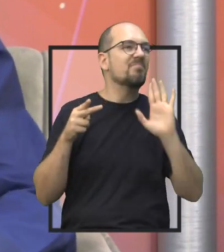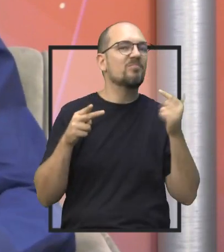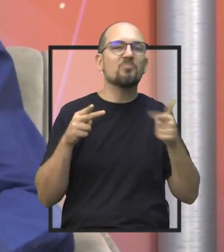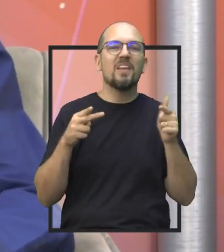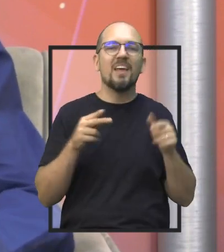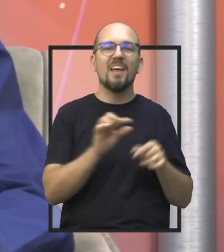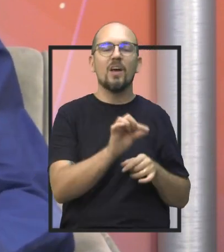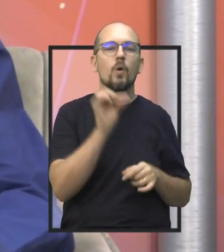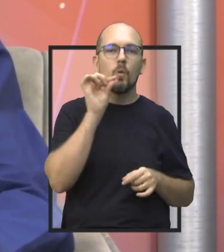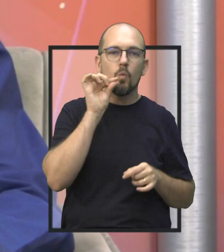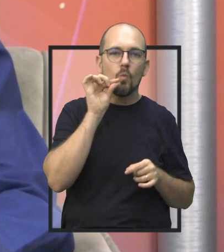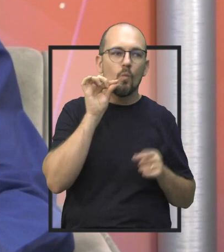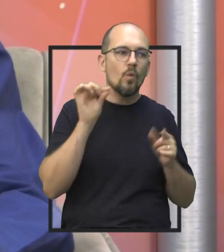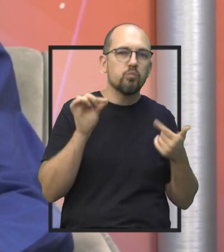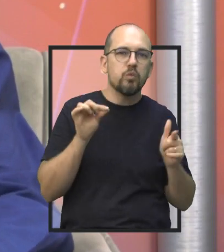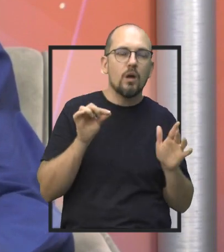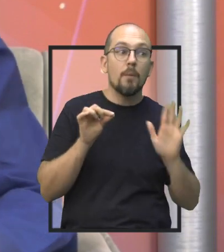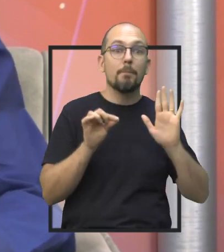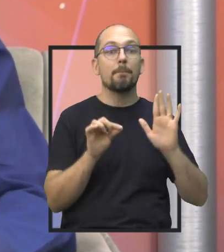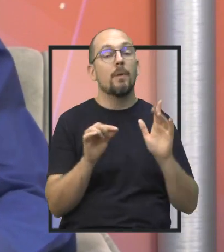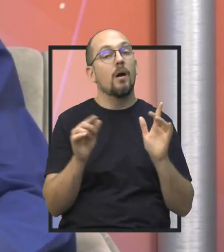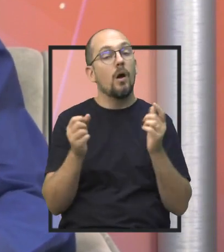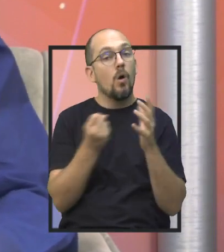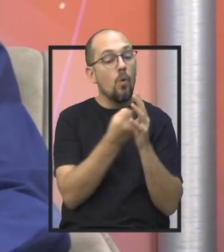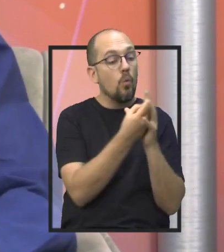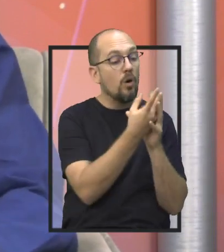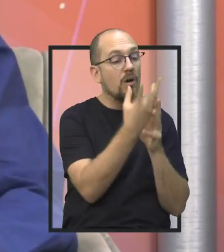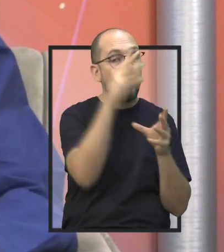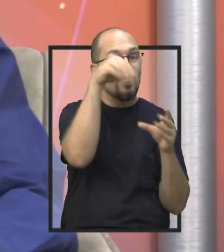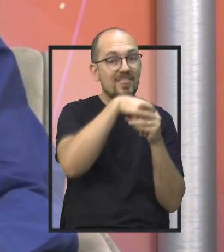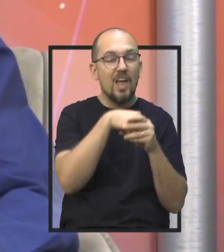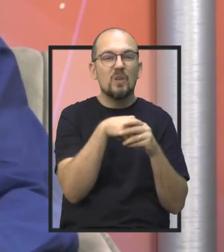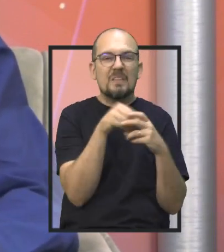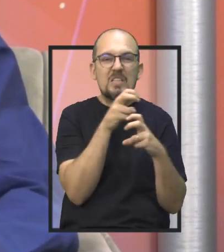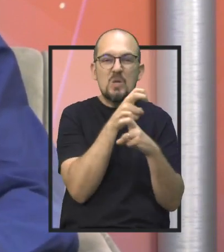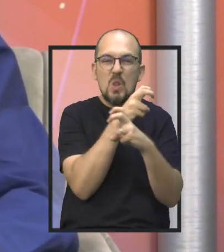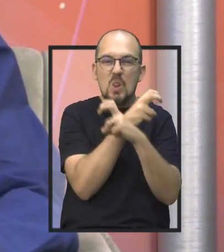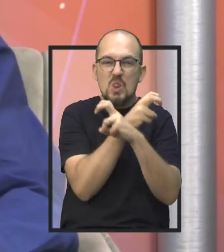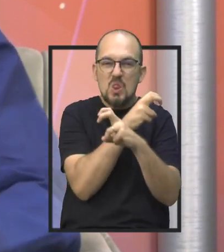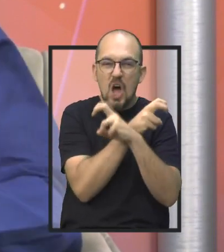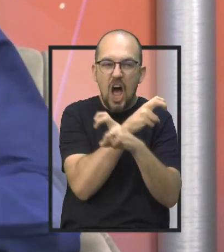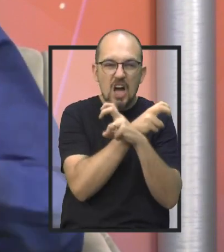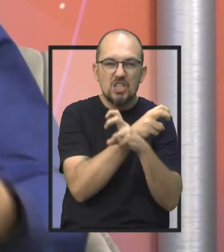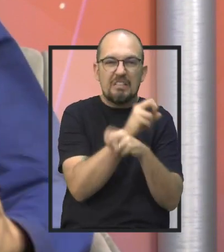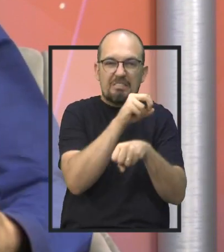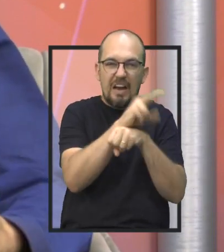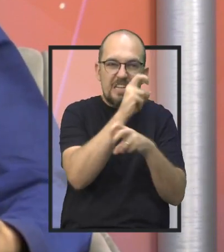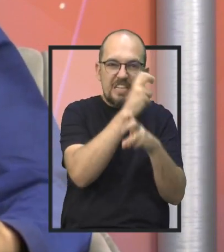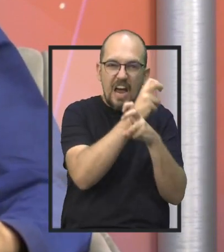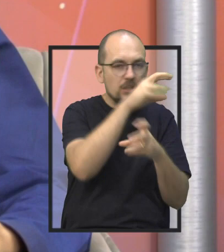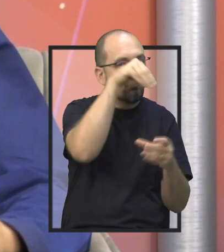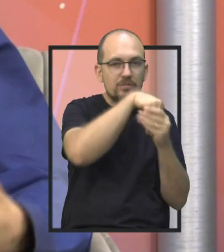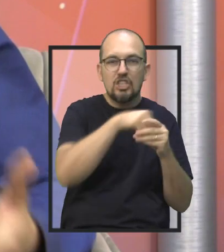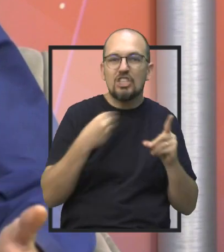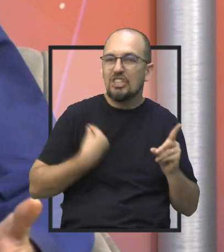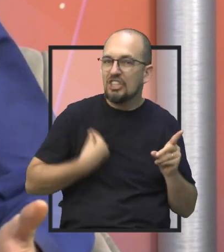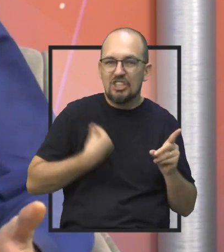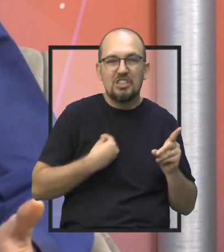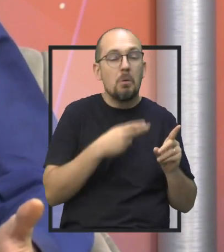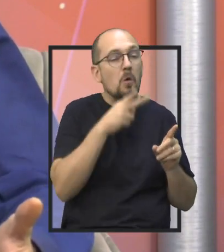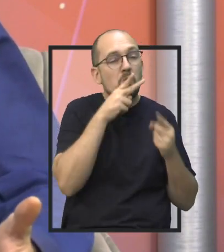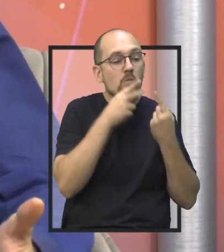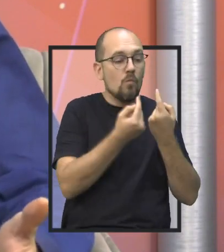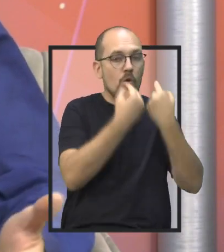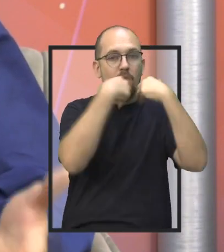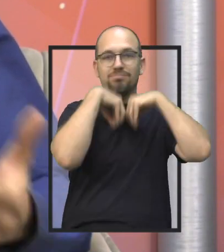as quantidades de produtos tóxicos ainda estão presentes. Então o indivíduo está sendo submetido a um fator